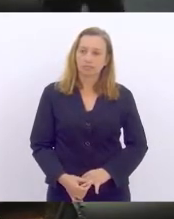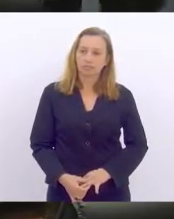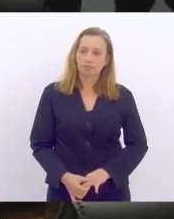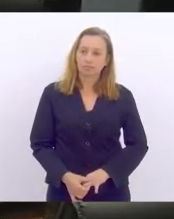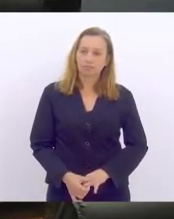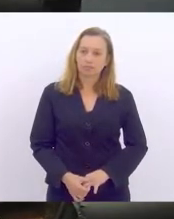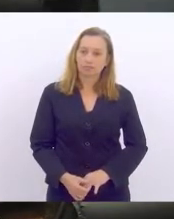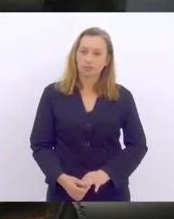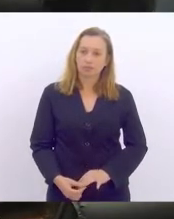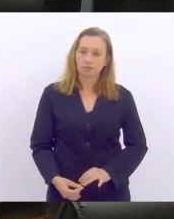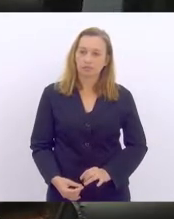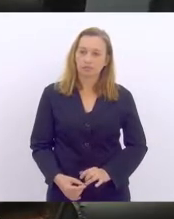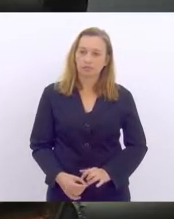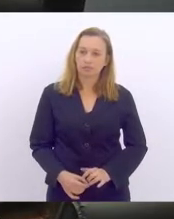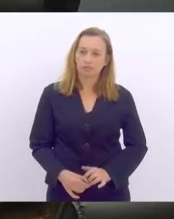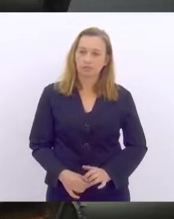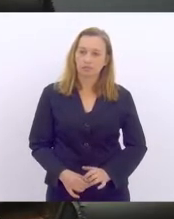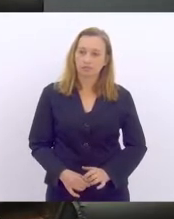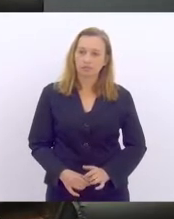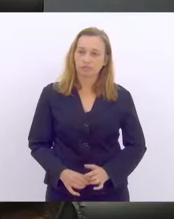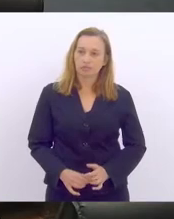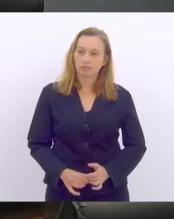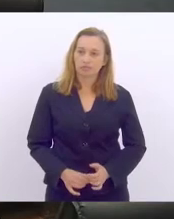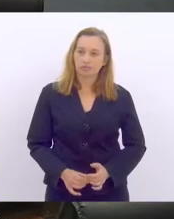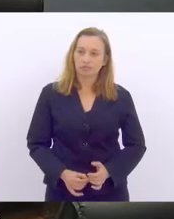Soriano. Aqui está.